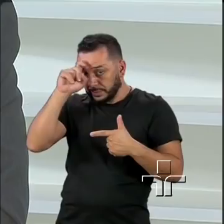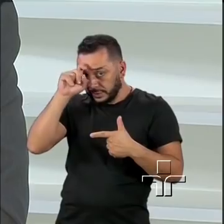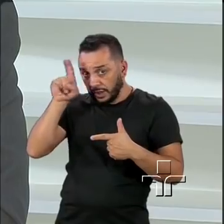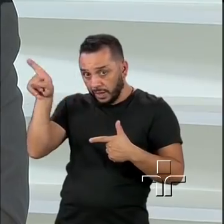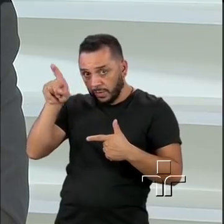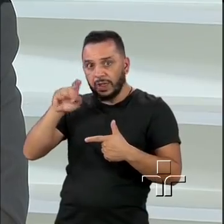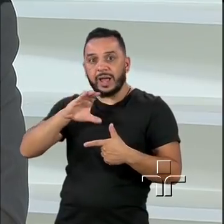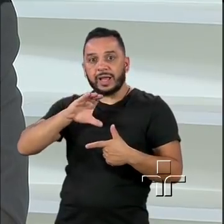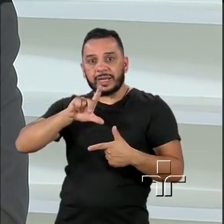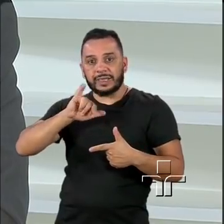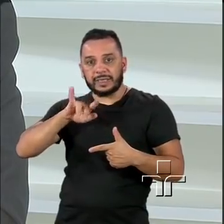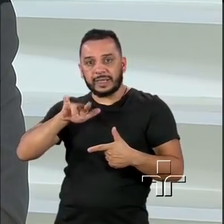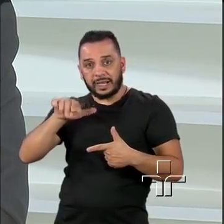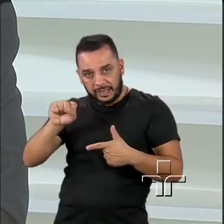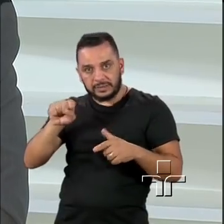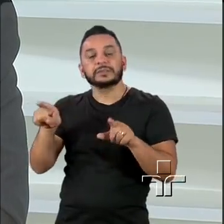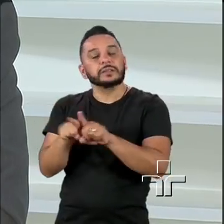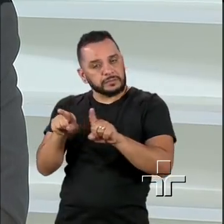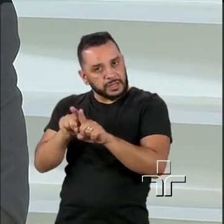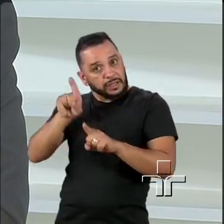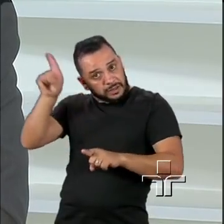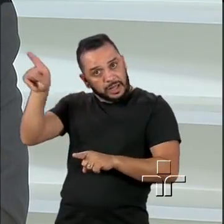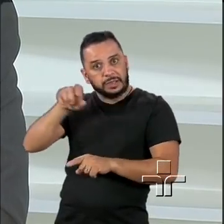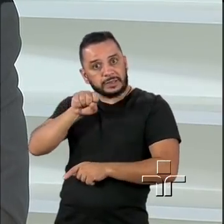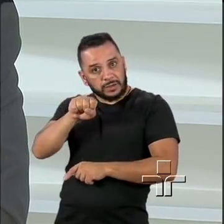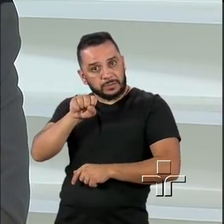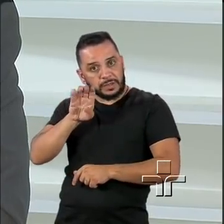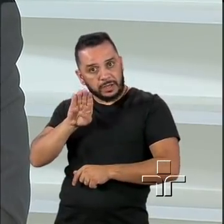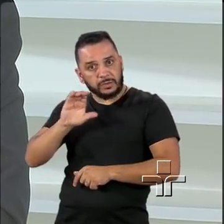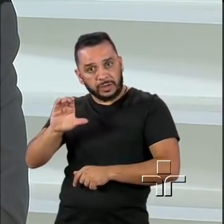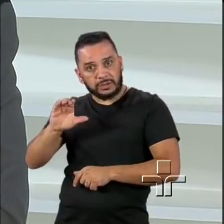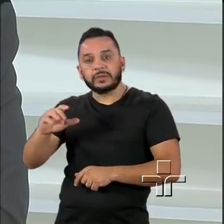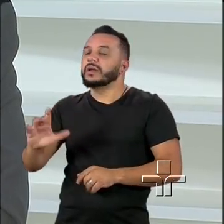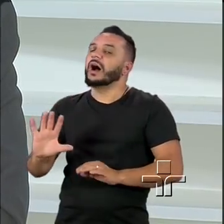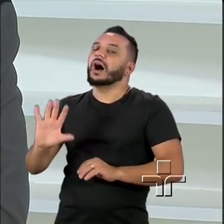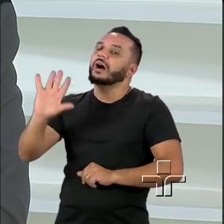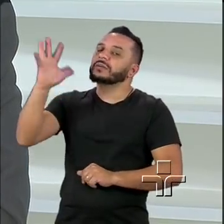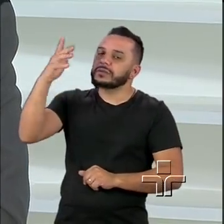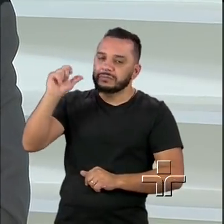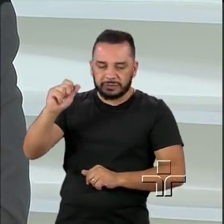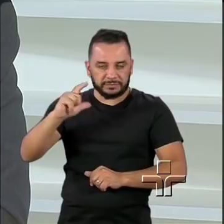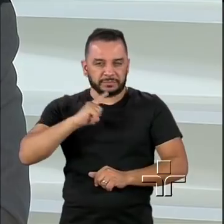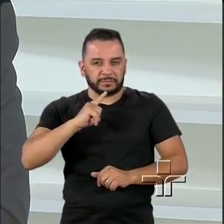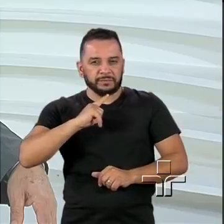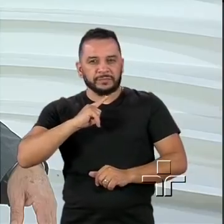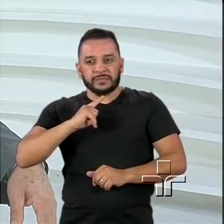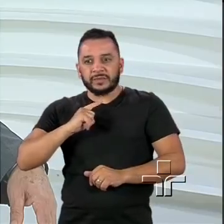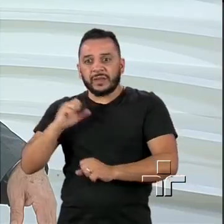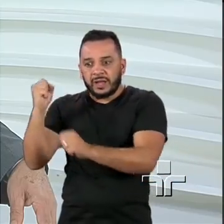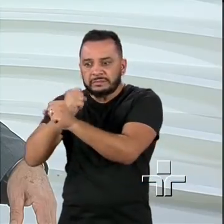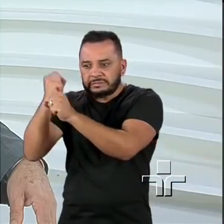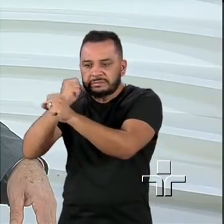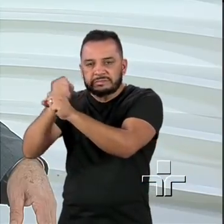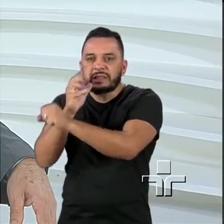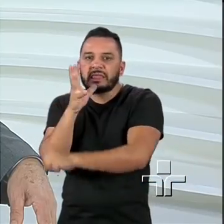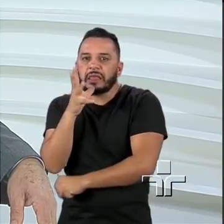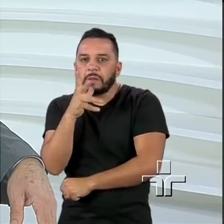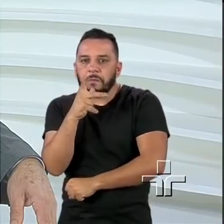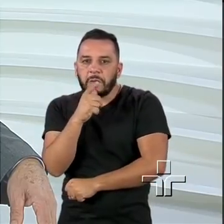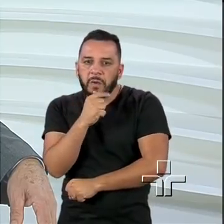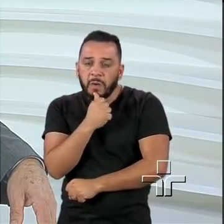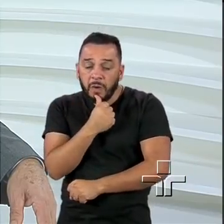lembro que naquela época esses atrasos levantaram alguns questionamentos sobre a capacidade do